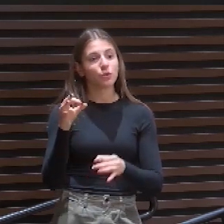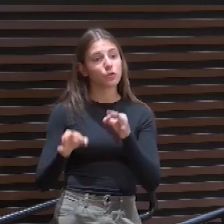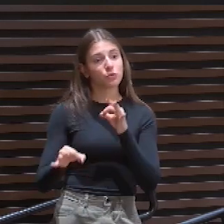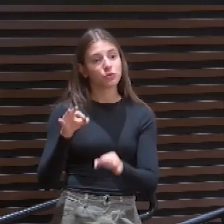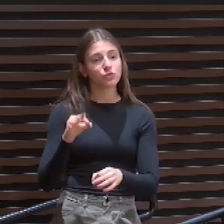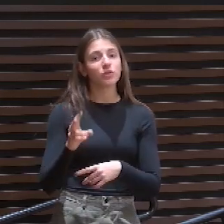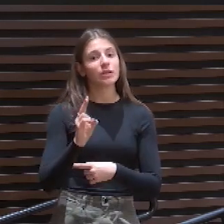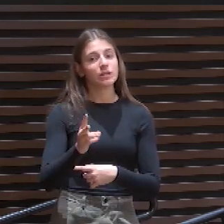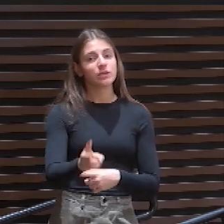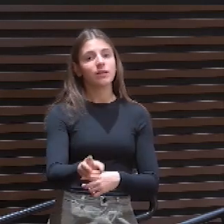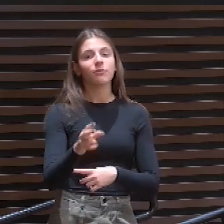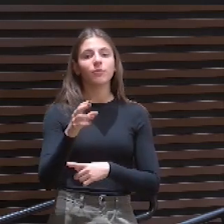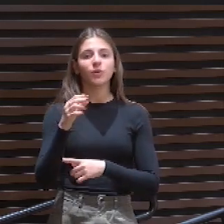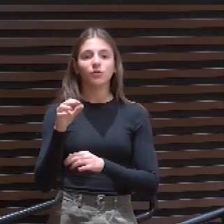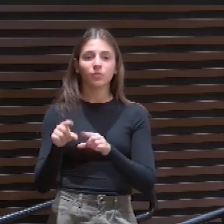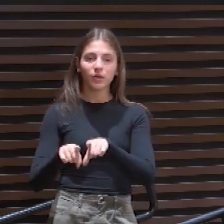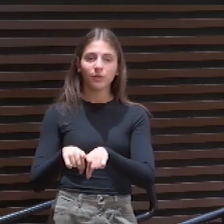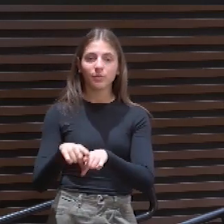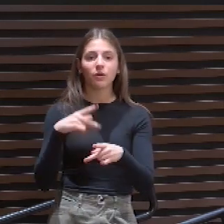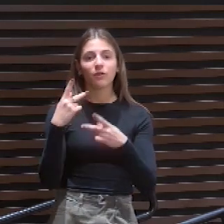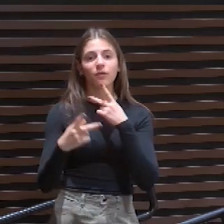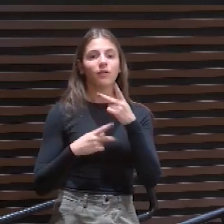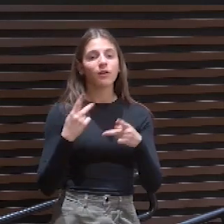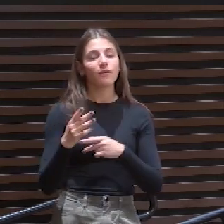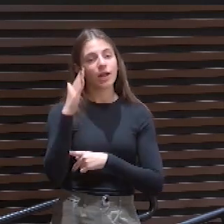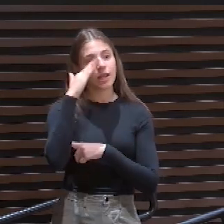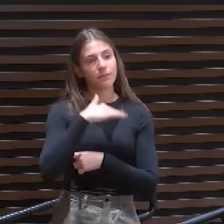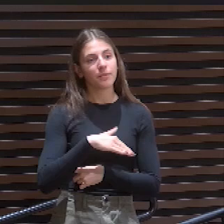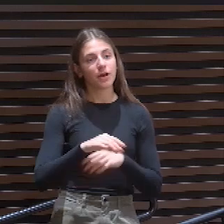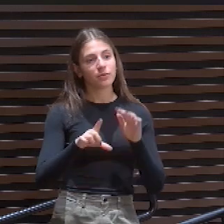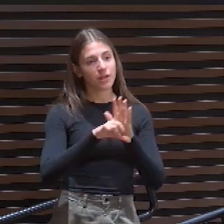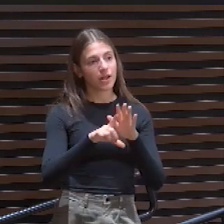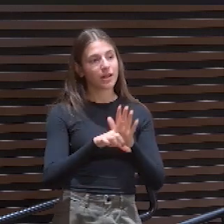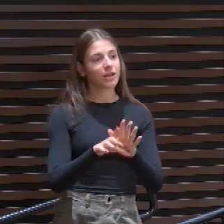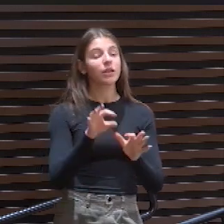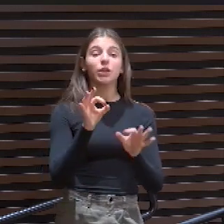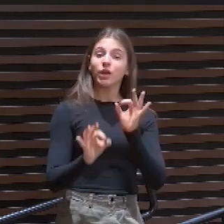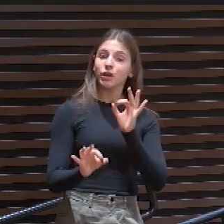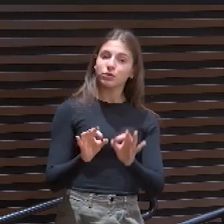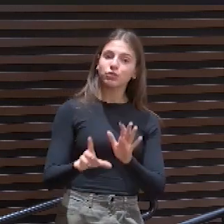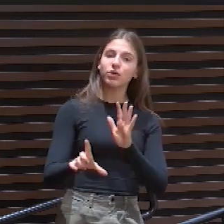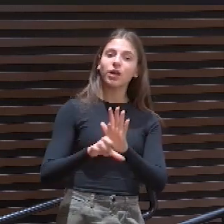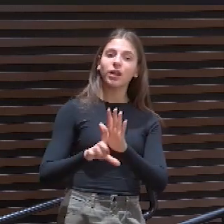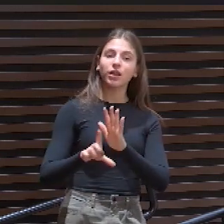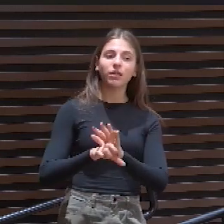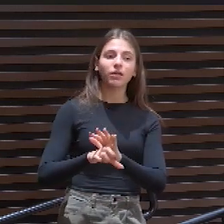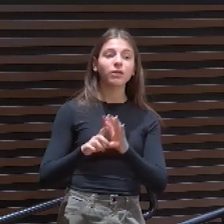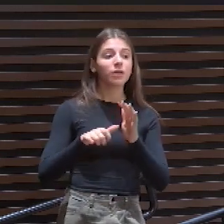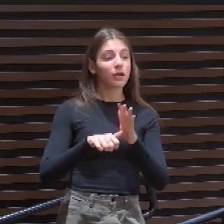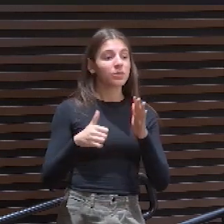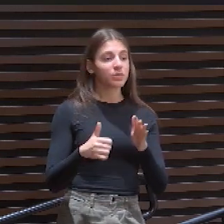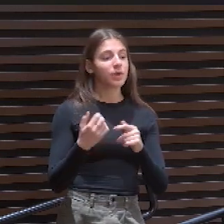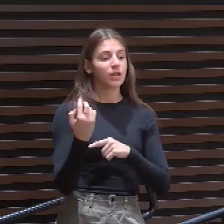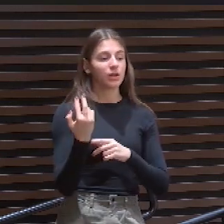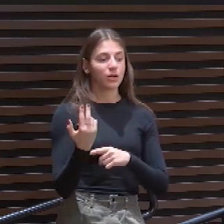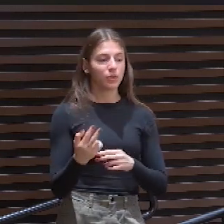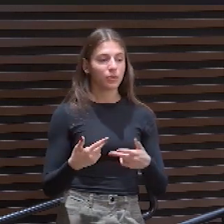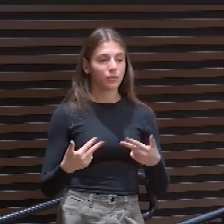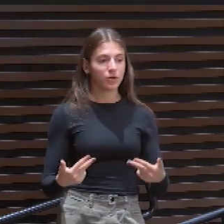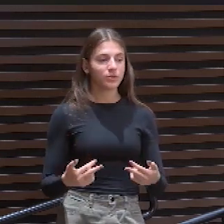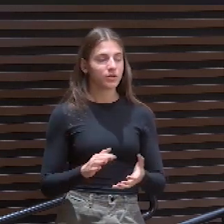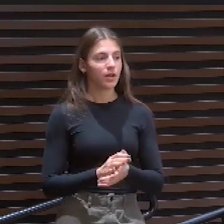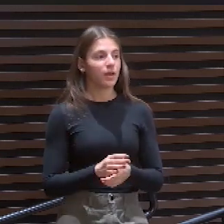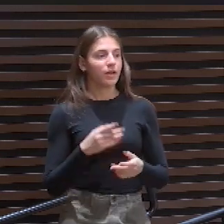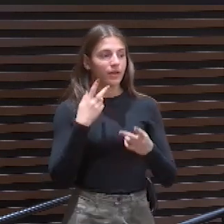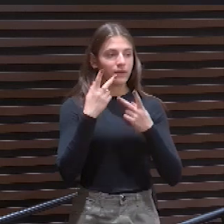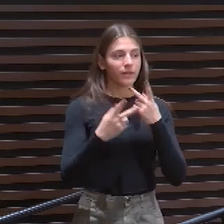irmão, fala mal da lei e julga a lei. Então, a primeira coisa que eu quero que vocês destaquem aqui, que falar mal